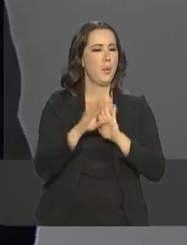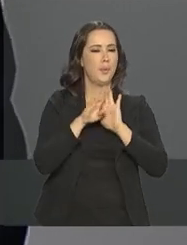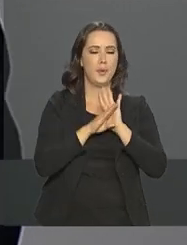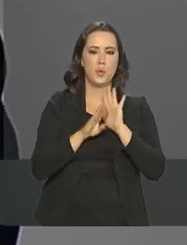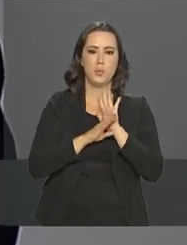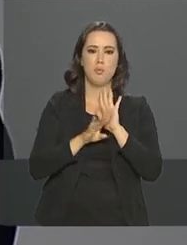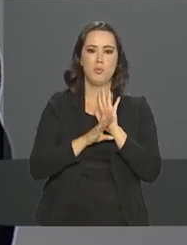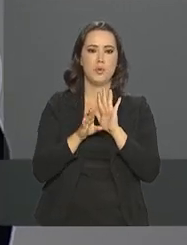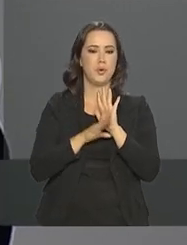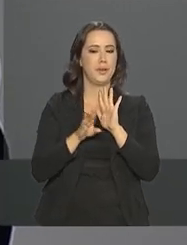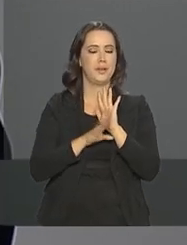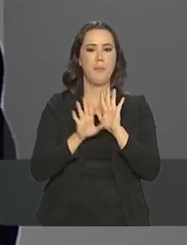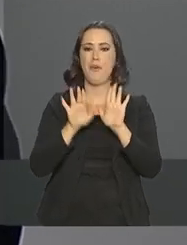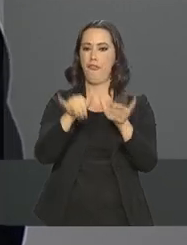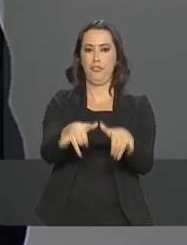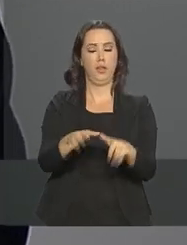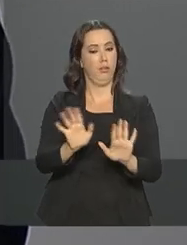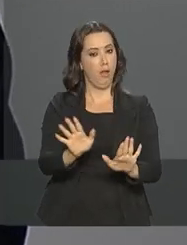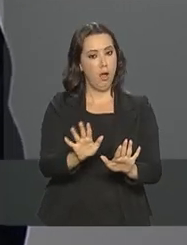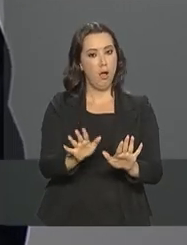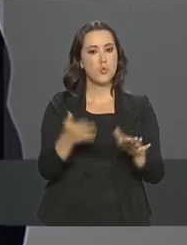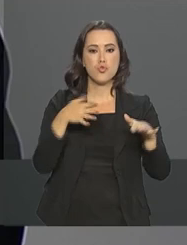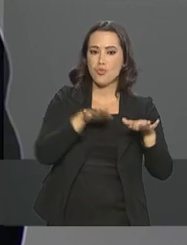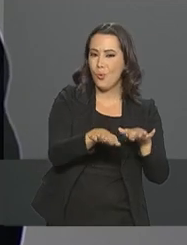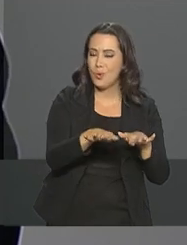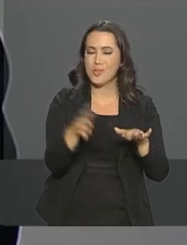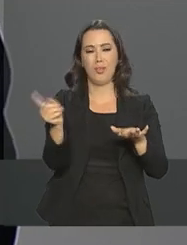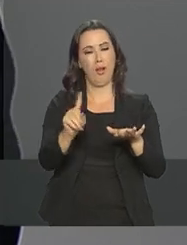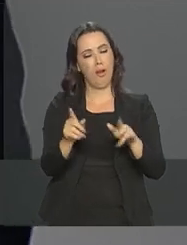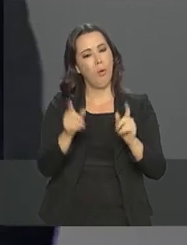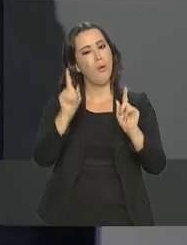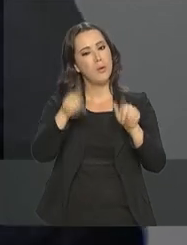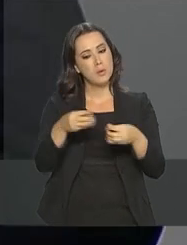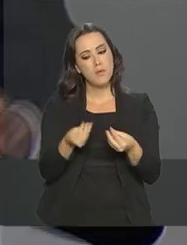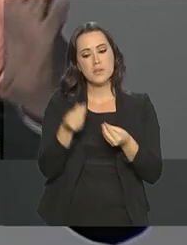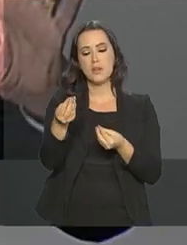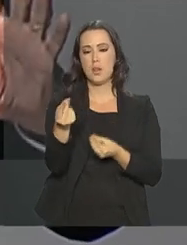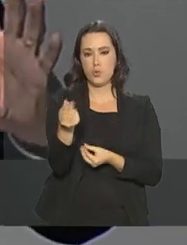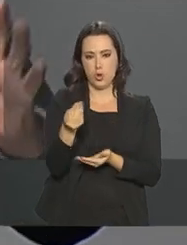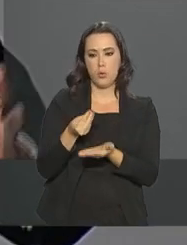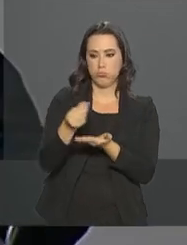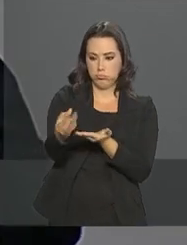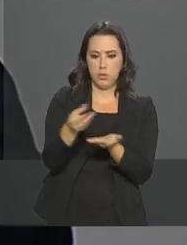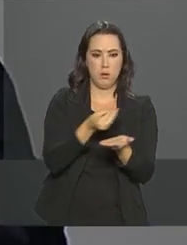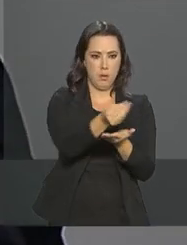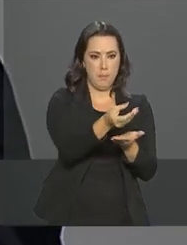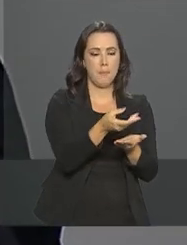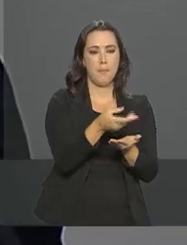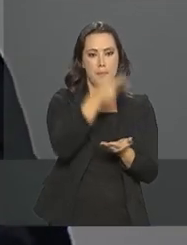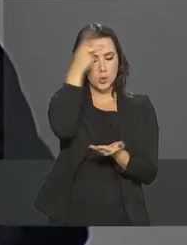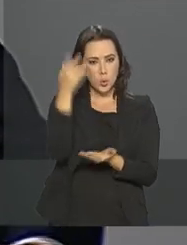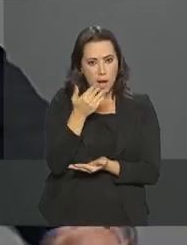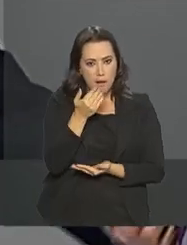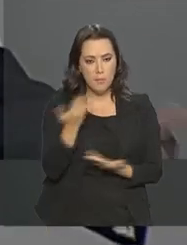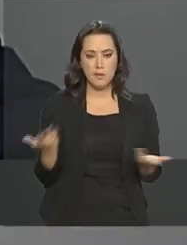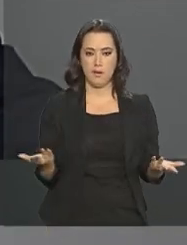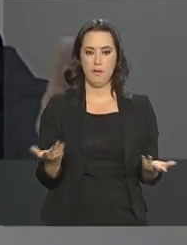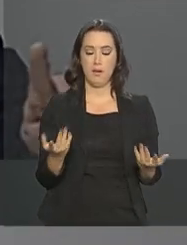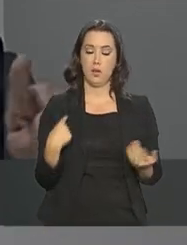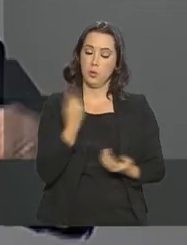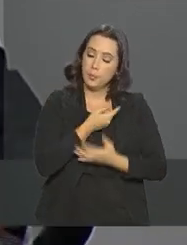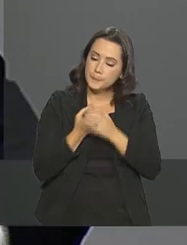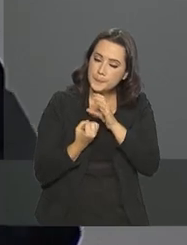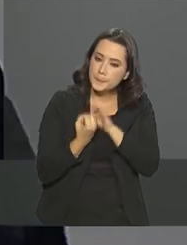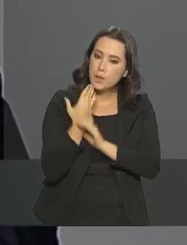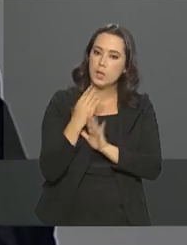definitivo de inclusão porque o que você faz com ele entregar o dinheiro professor se alimentar nós criamos um